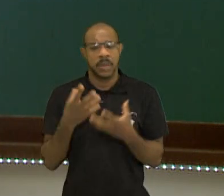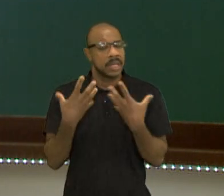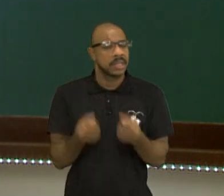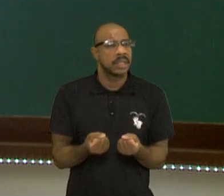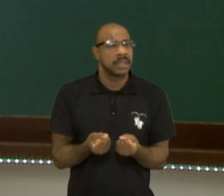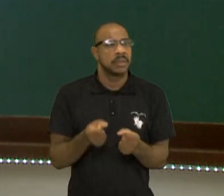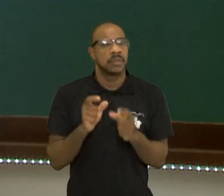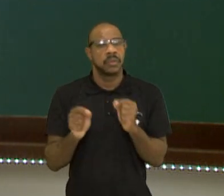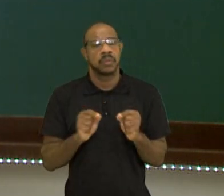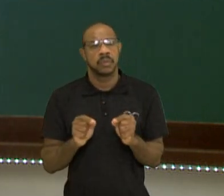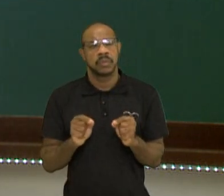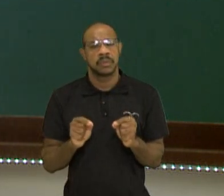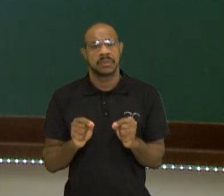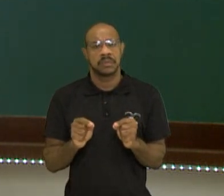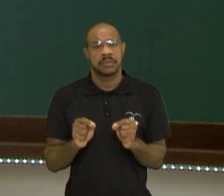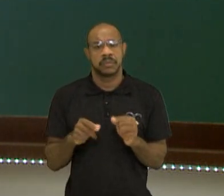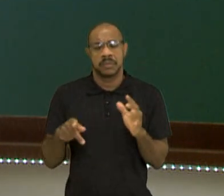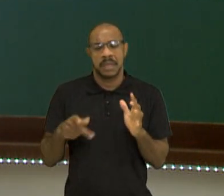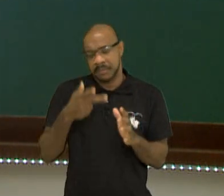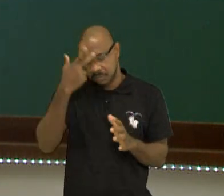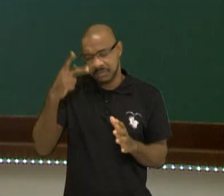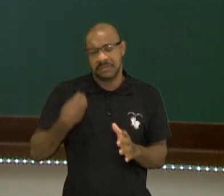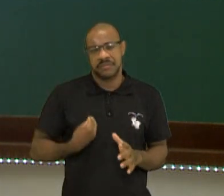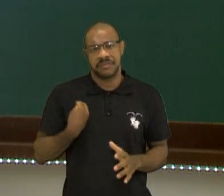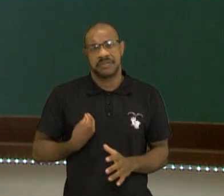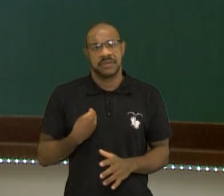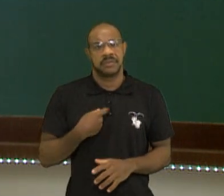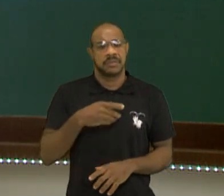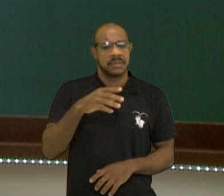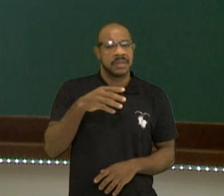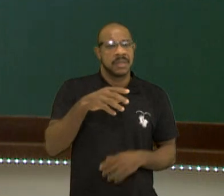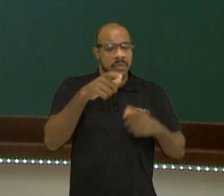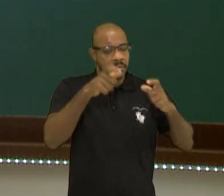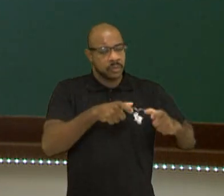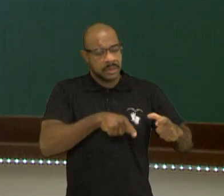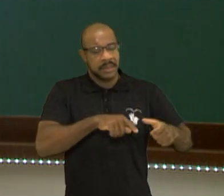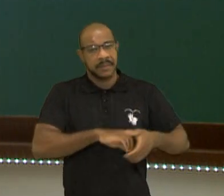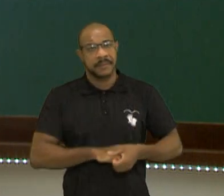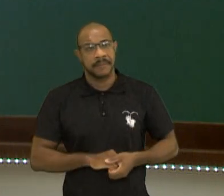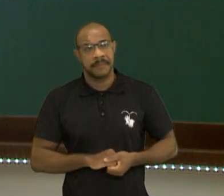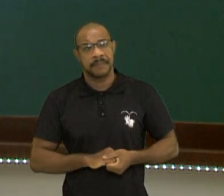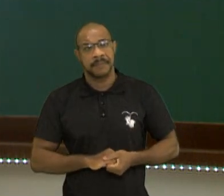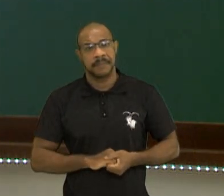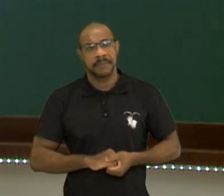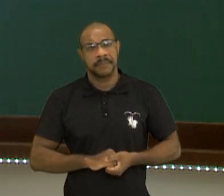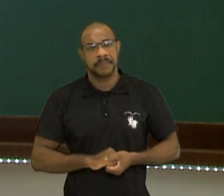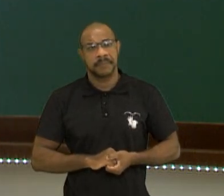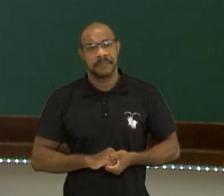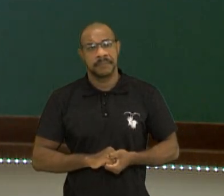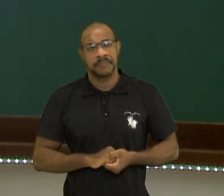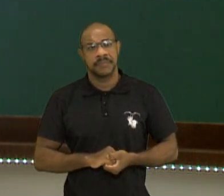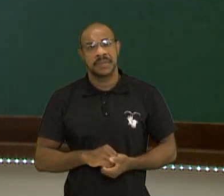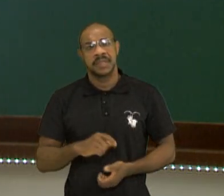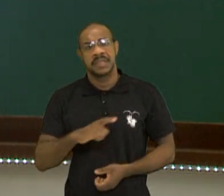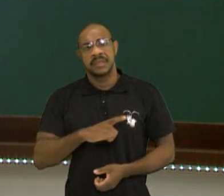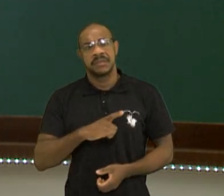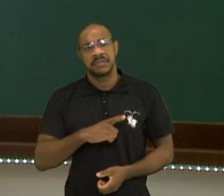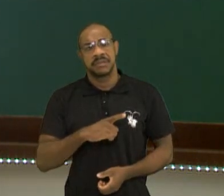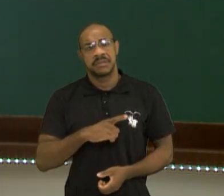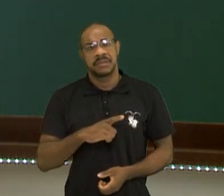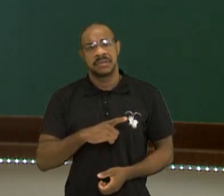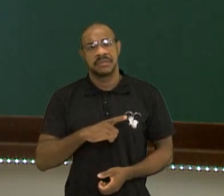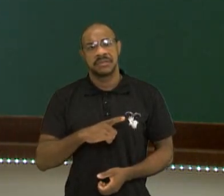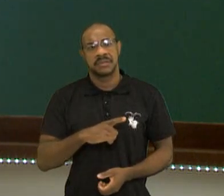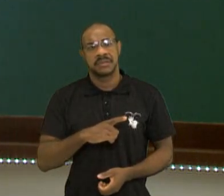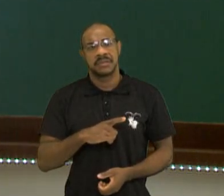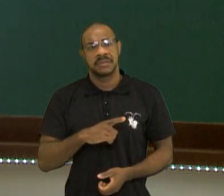né, dos chamados nativos. Nessa perspectiva, havia uma existência, né, de uma